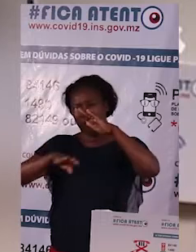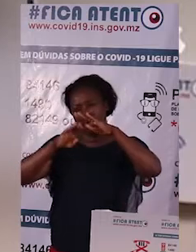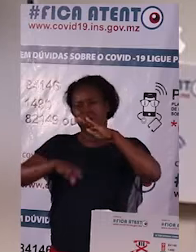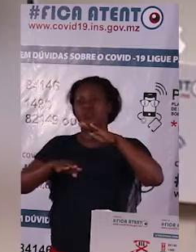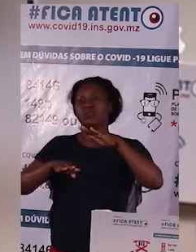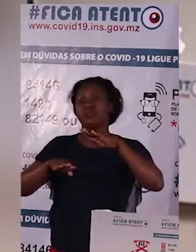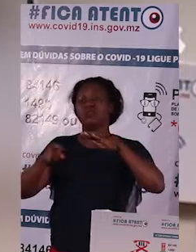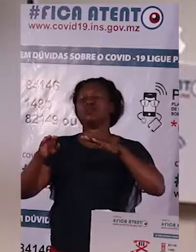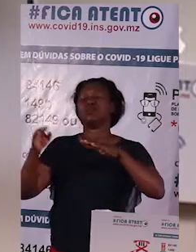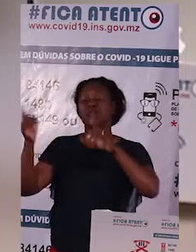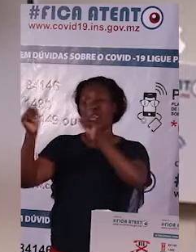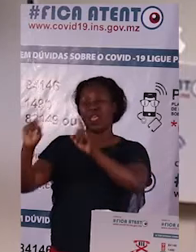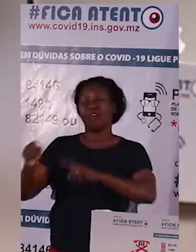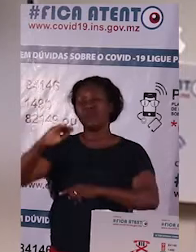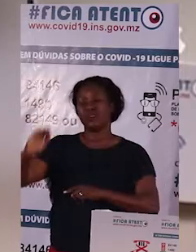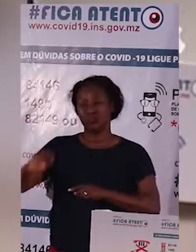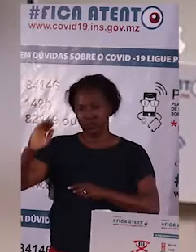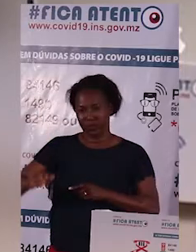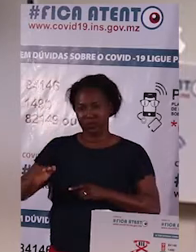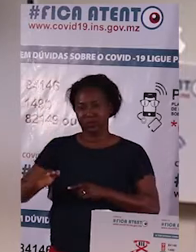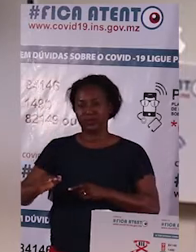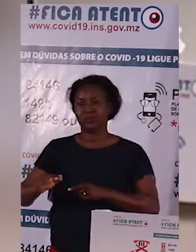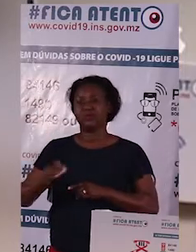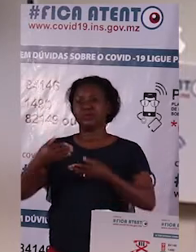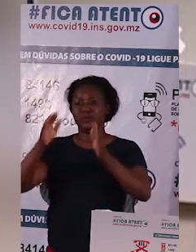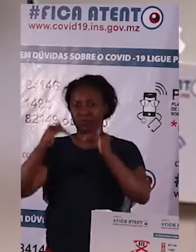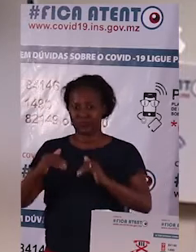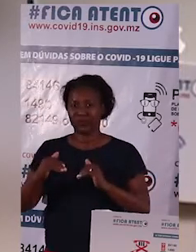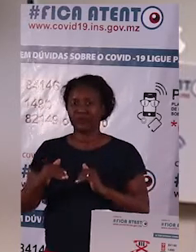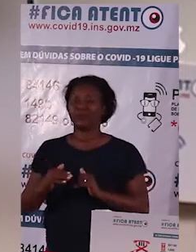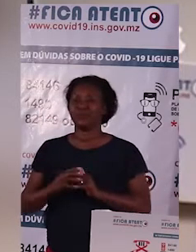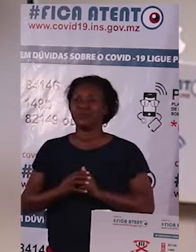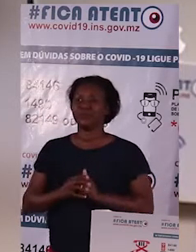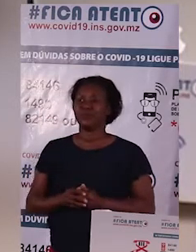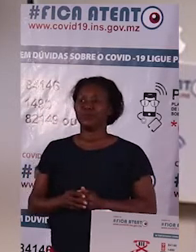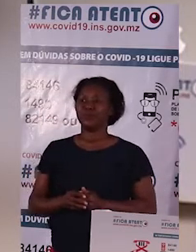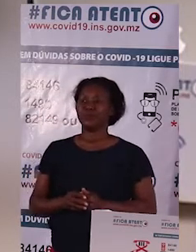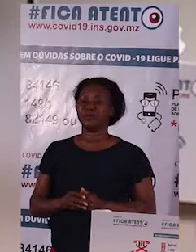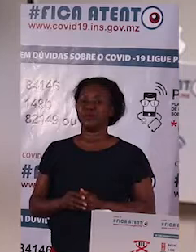da região. O próximo diapositivo, por favor.